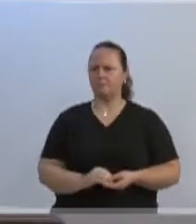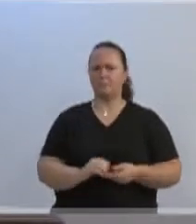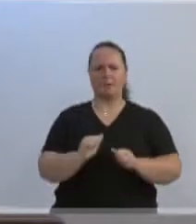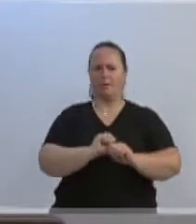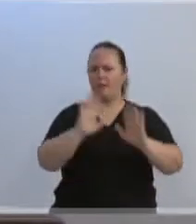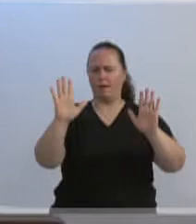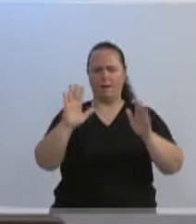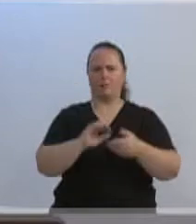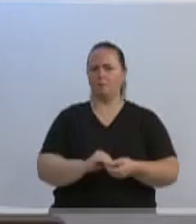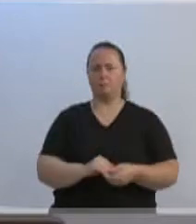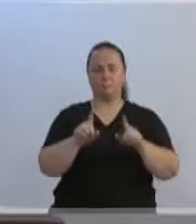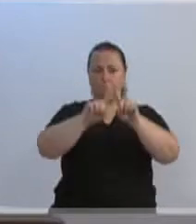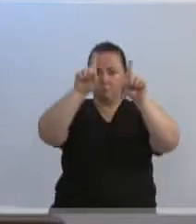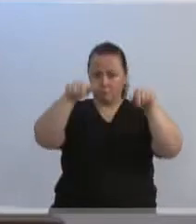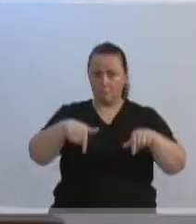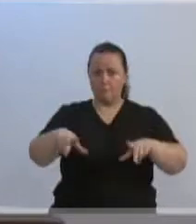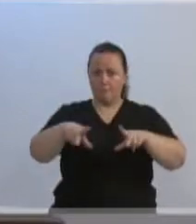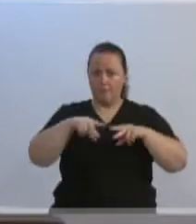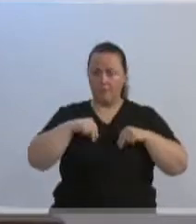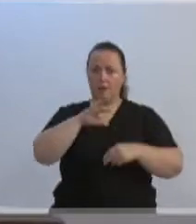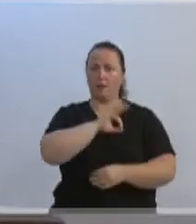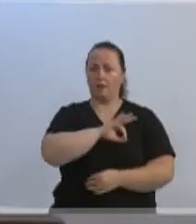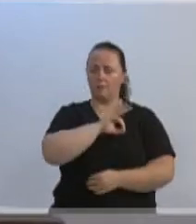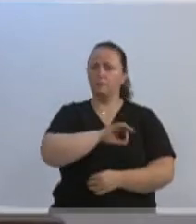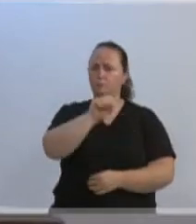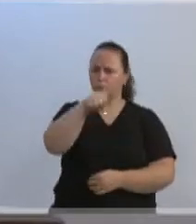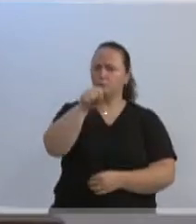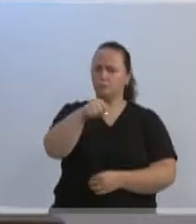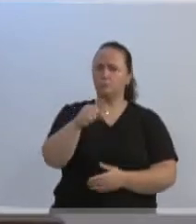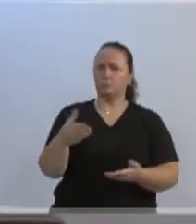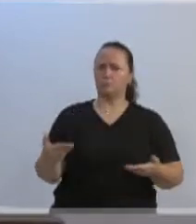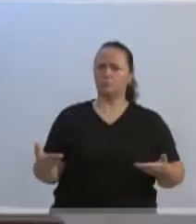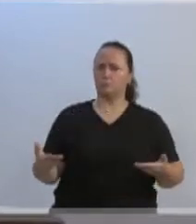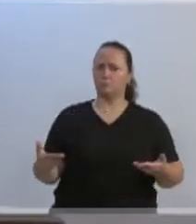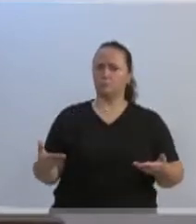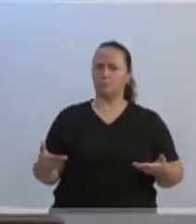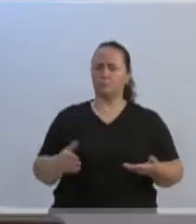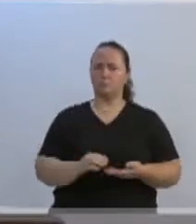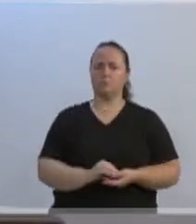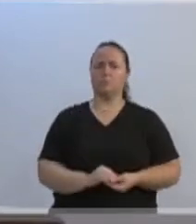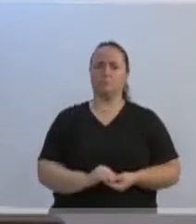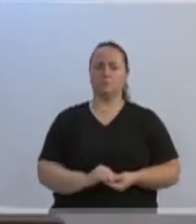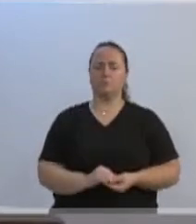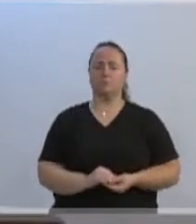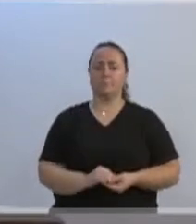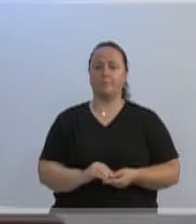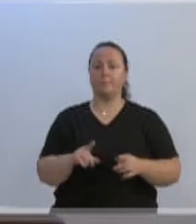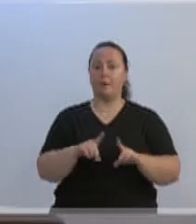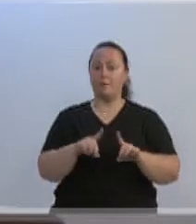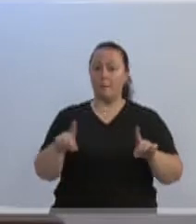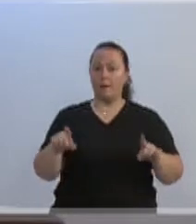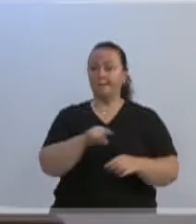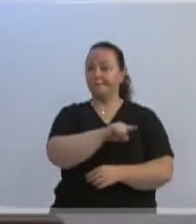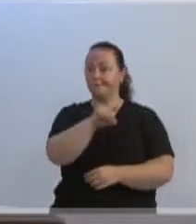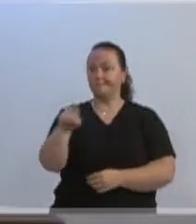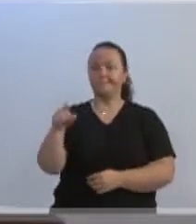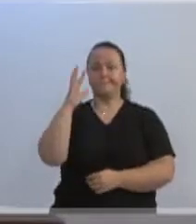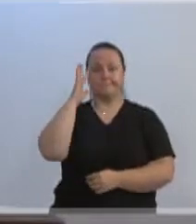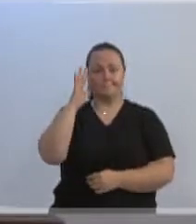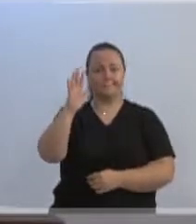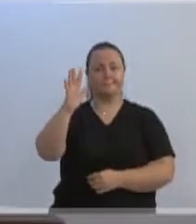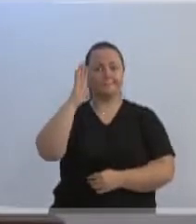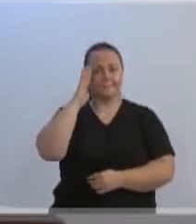ser bem remunerado todo servidor merece agora vocês imaginem a